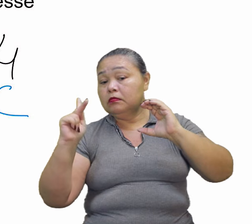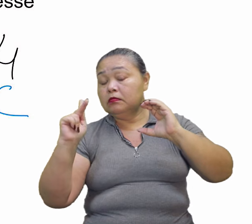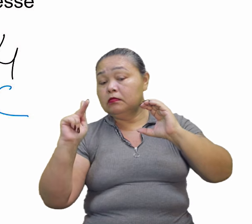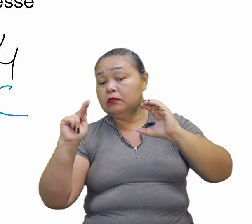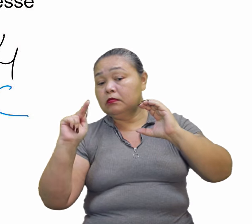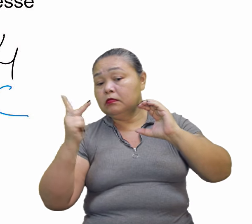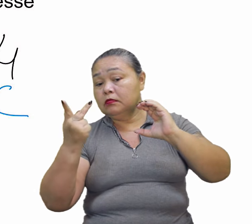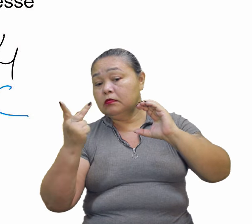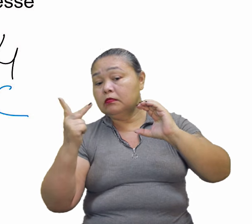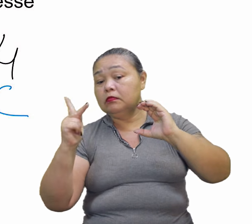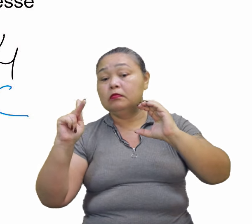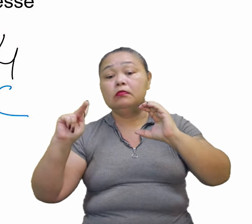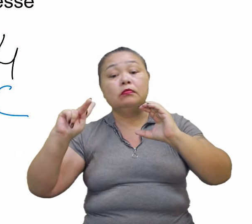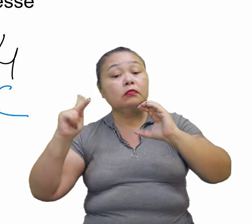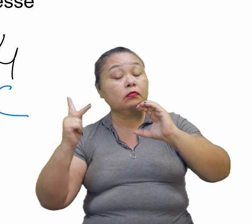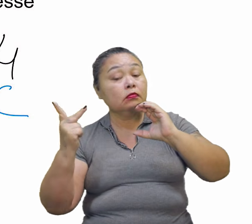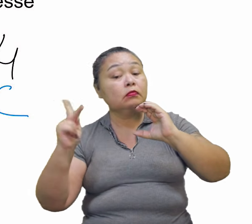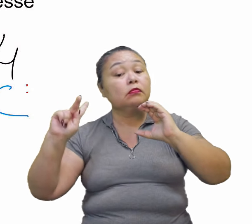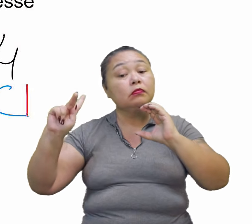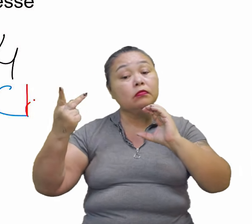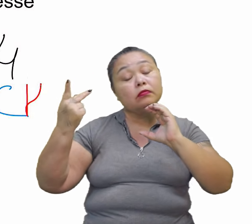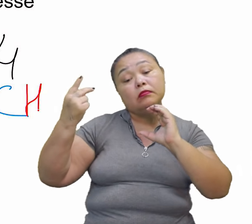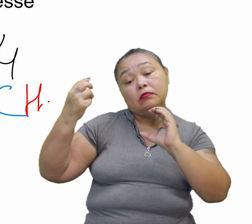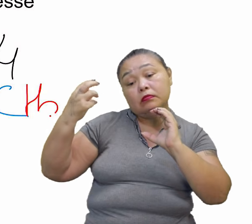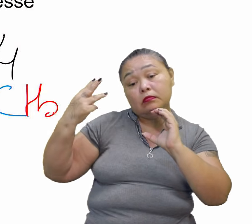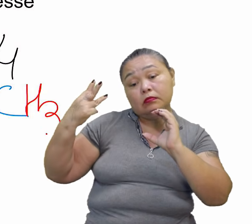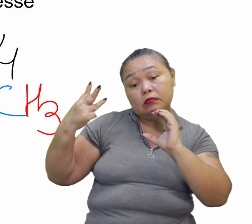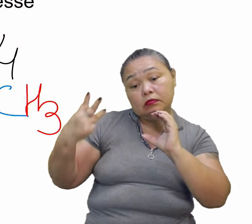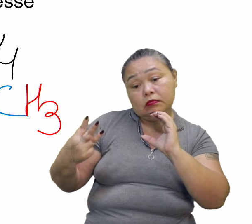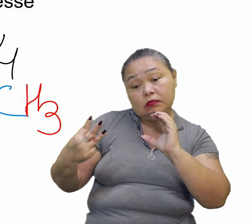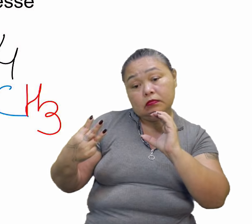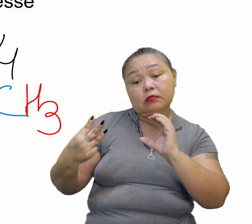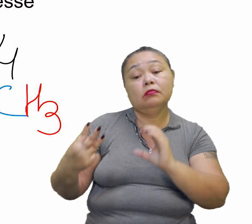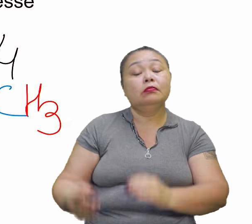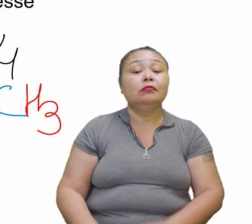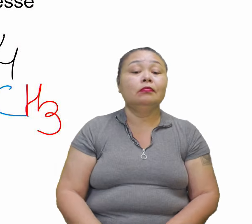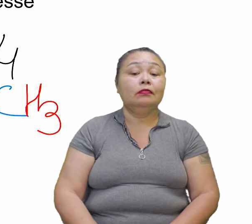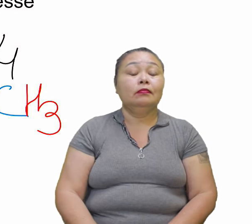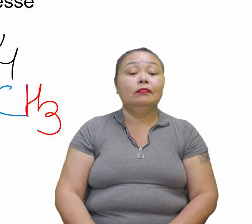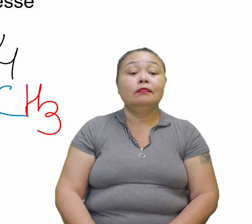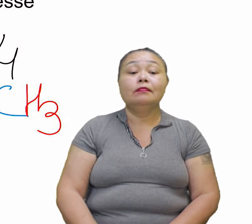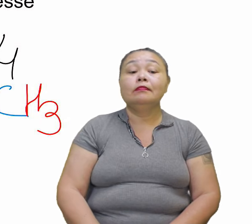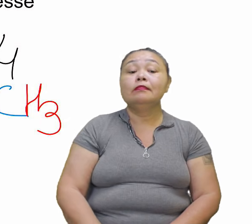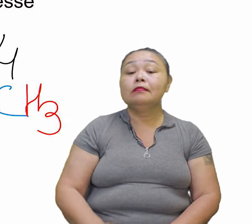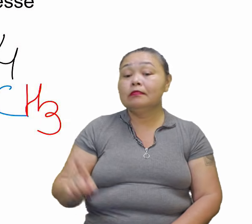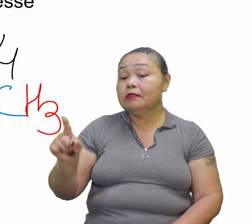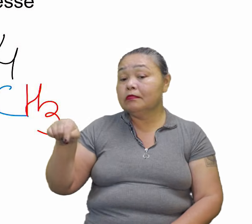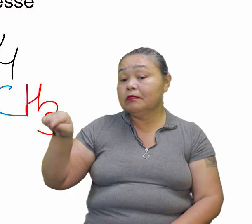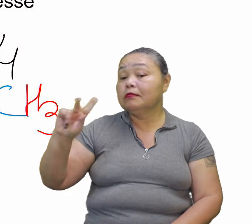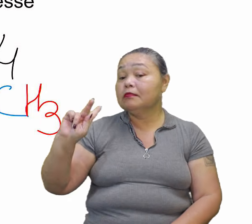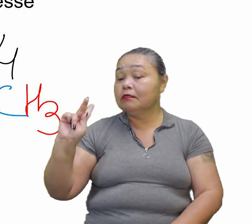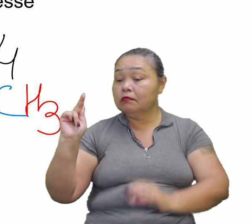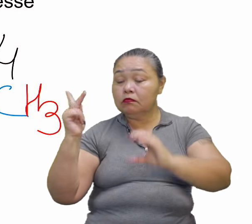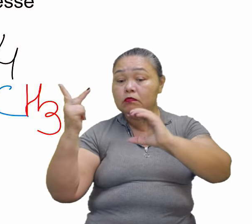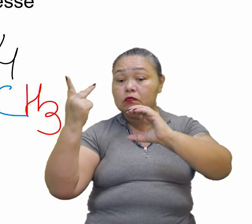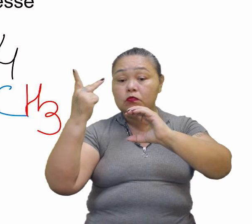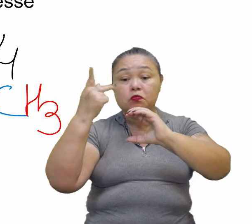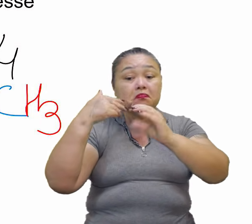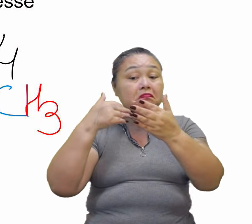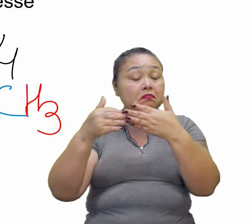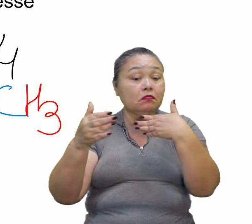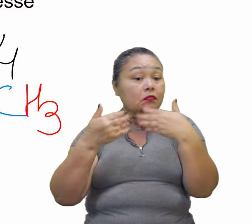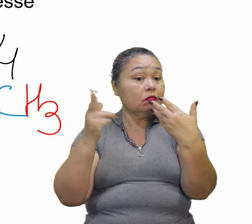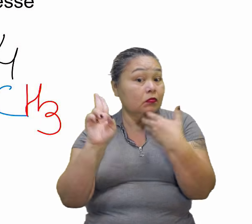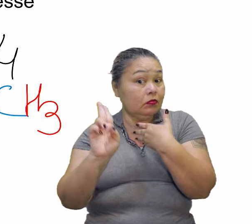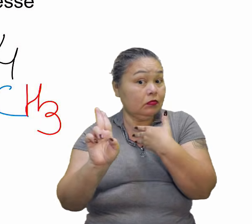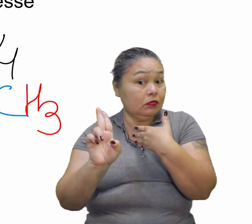aqui H, aqui H e aqui CH3. Se bem que os hidrogênios, eles não interferem